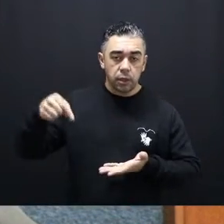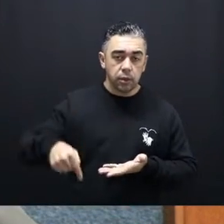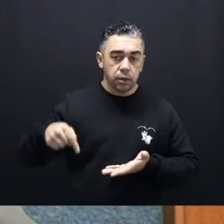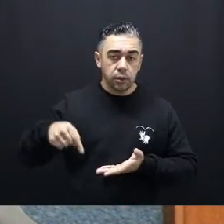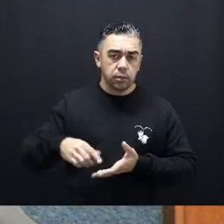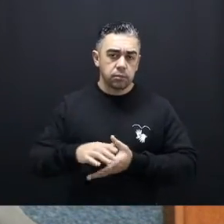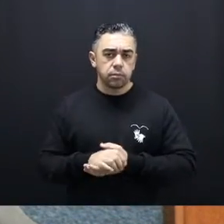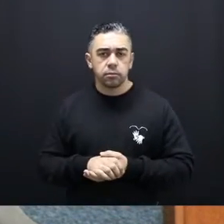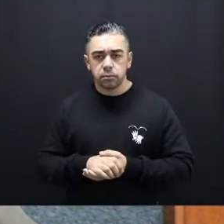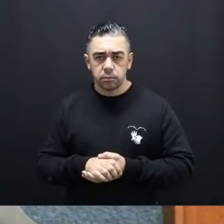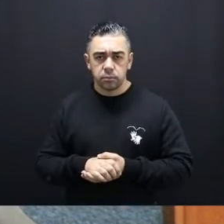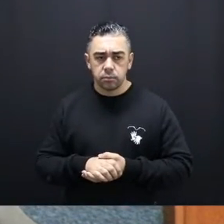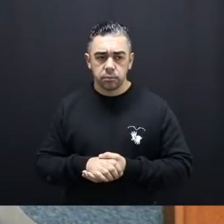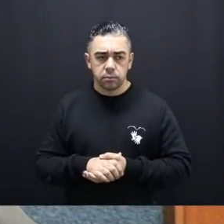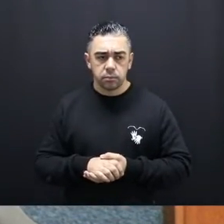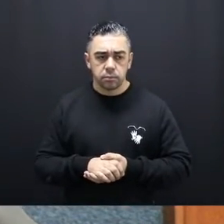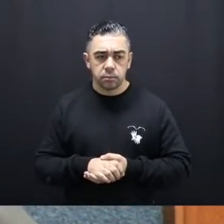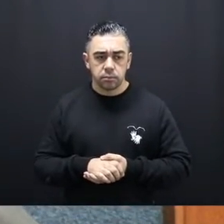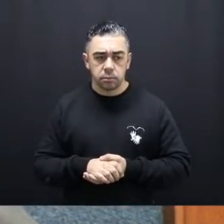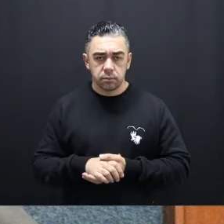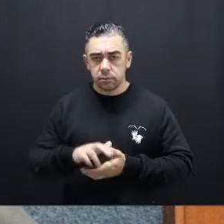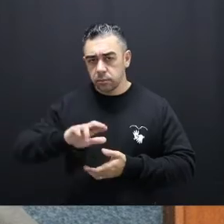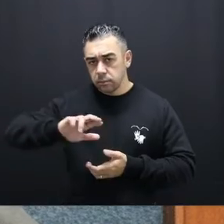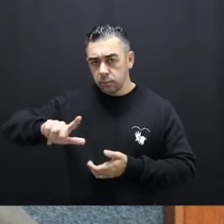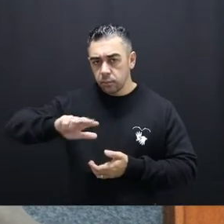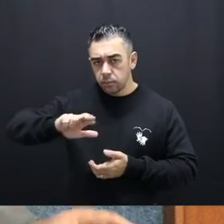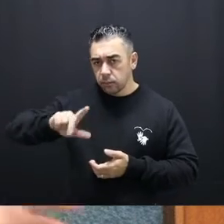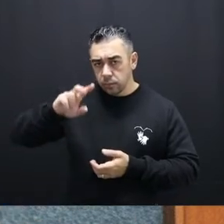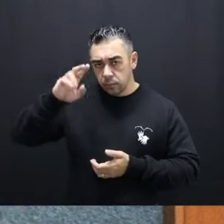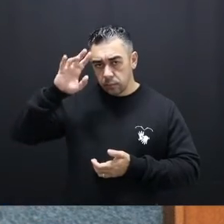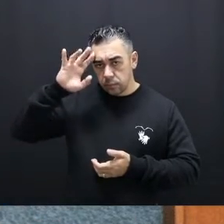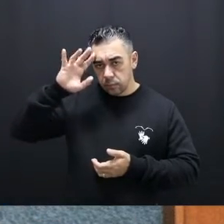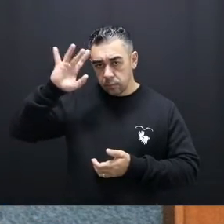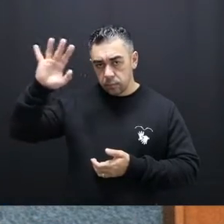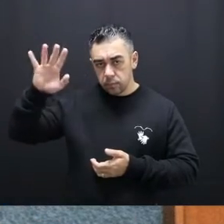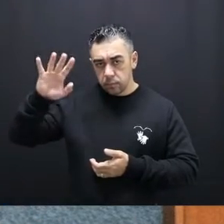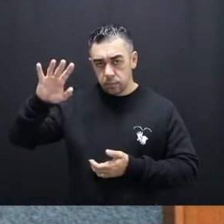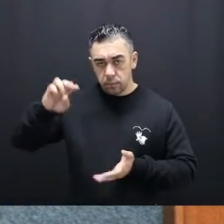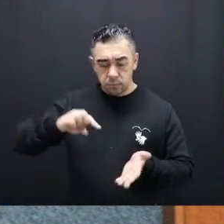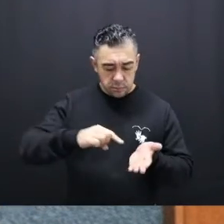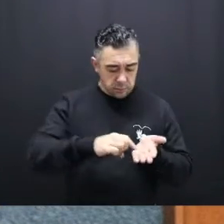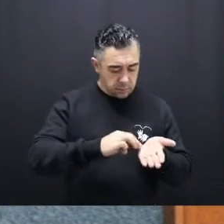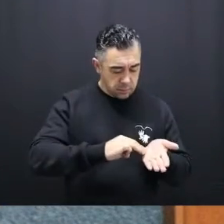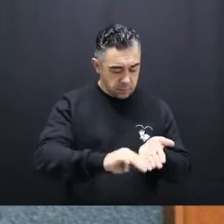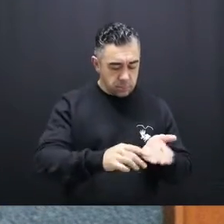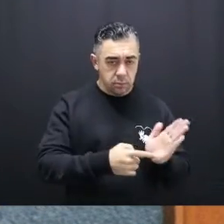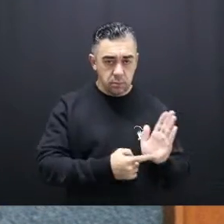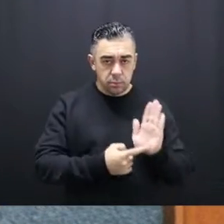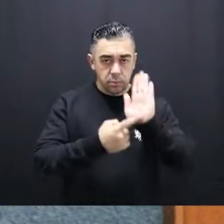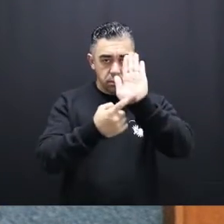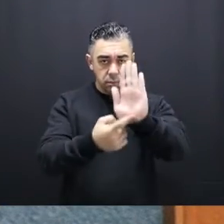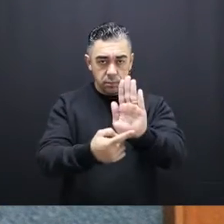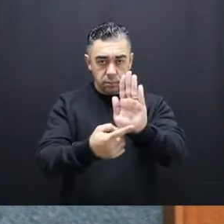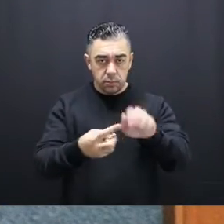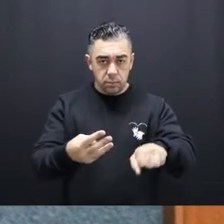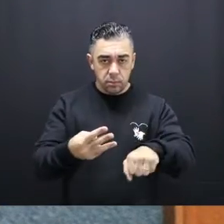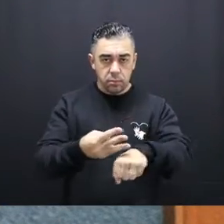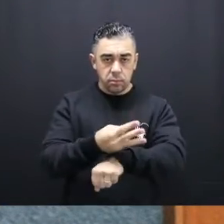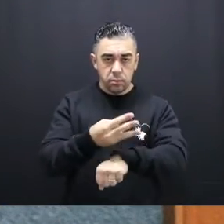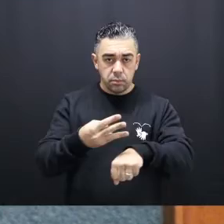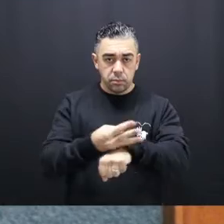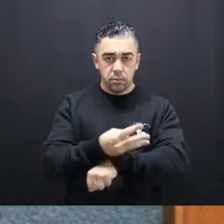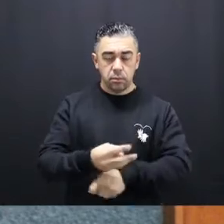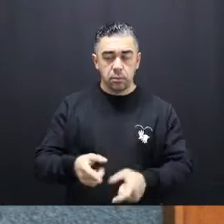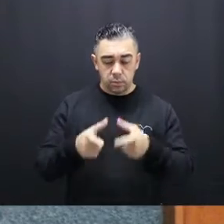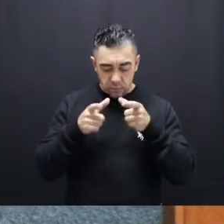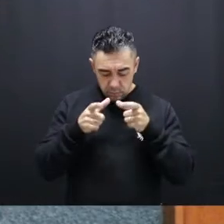E isso não é teoria secretária frio WhatsApp e mostrou a recebi aqui uma